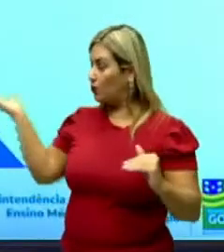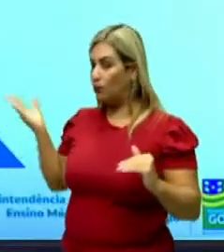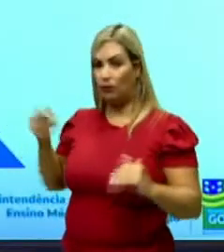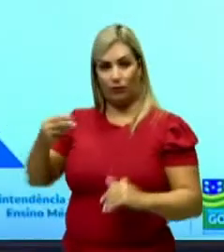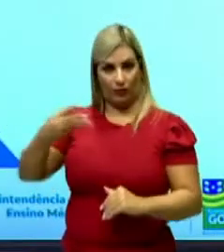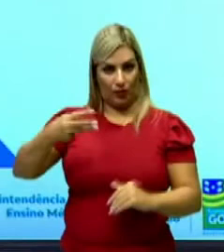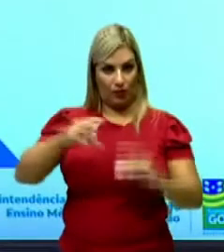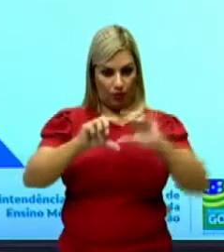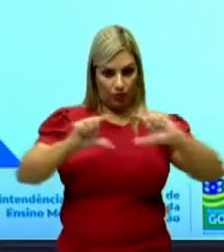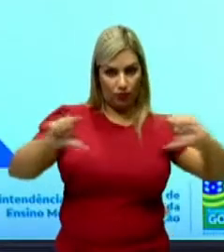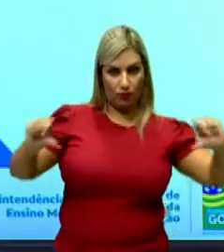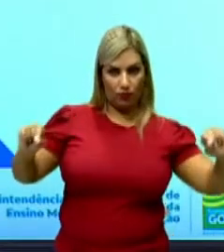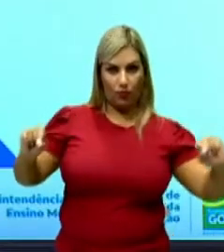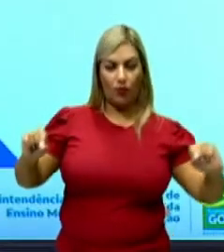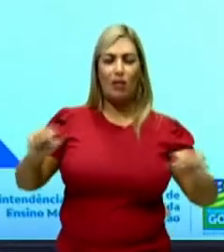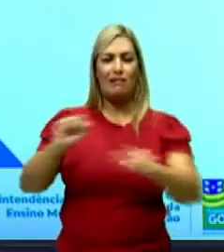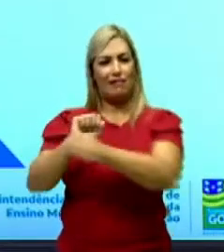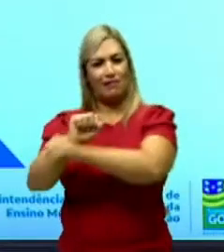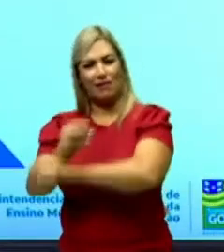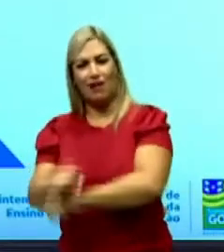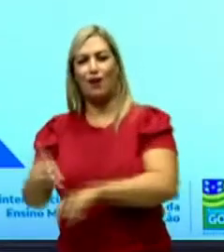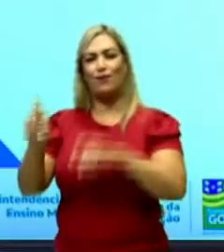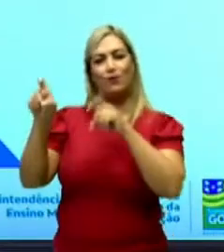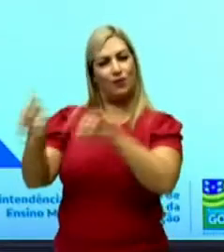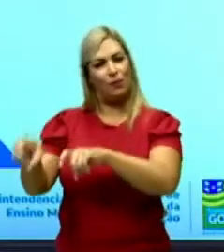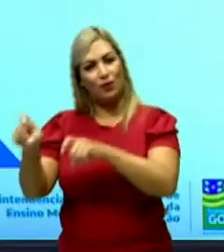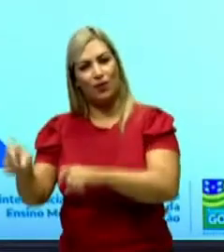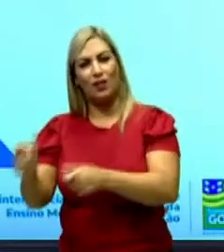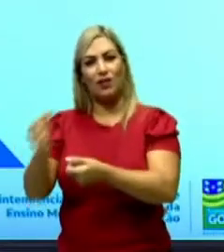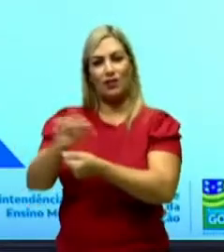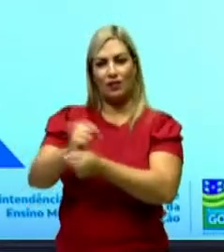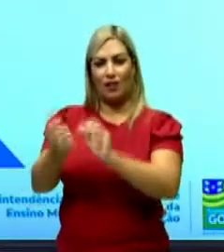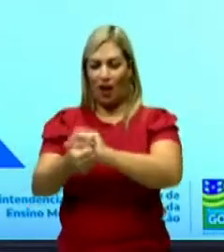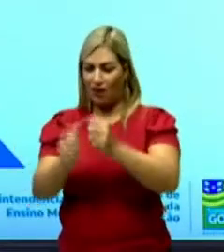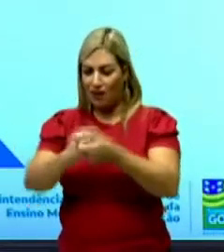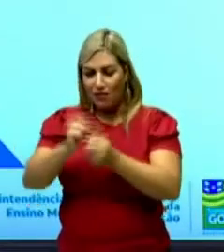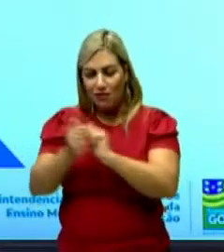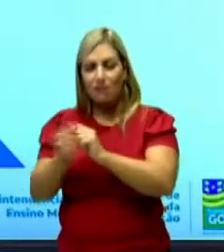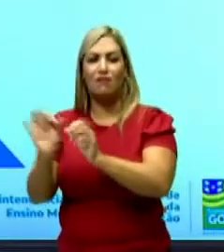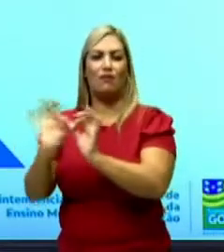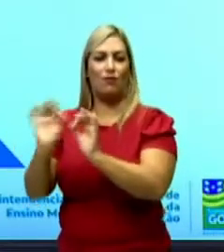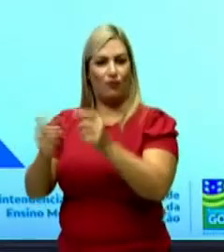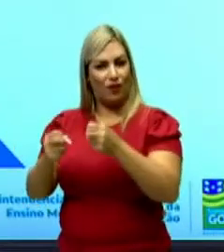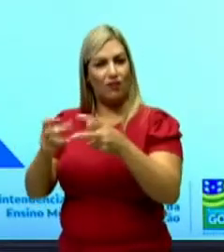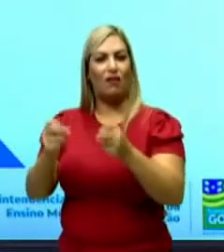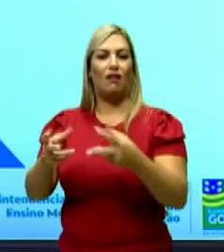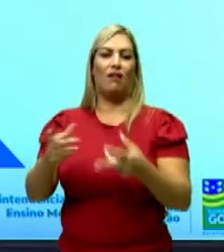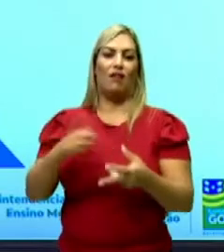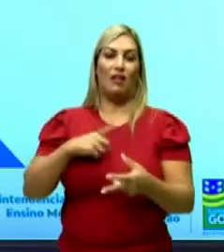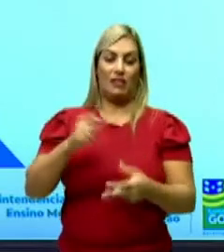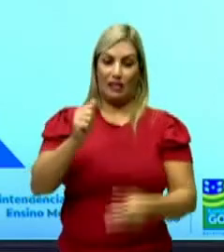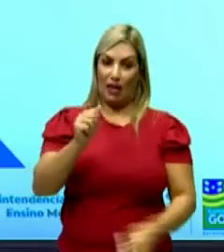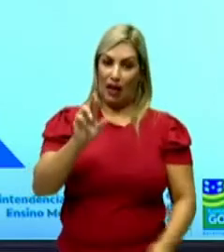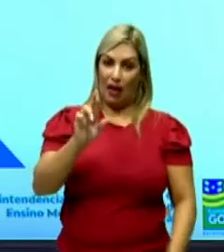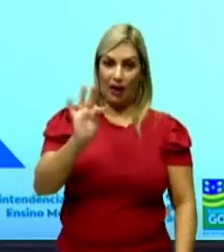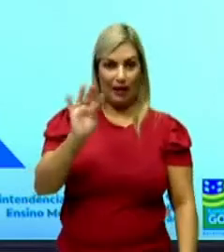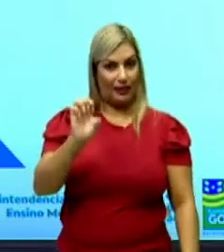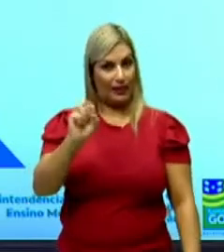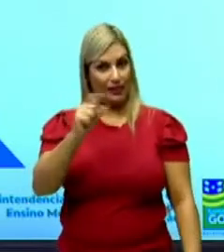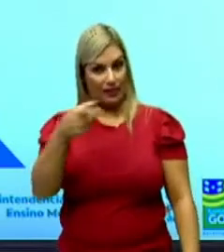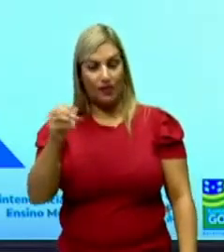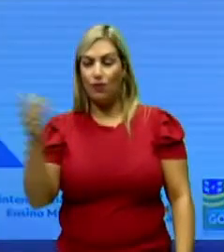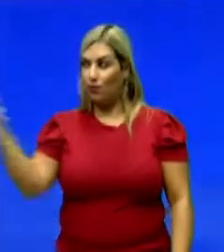art os camponeses escravos né não podemos esquecer dos soldados lembrando que os artesãos camponeses